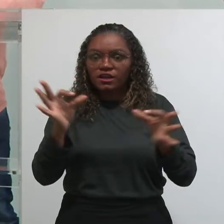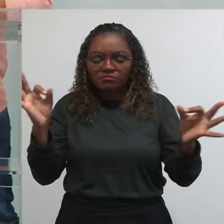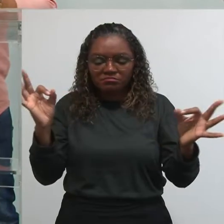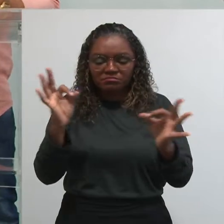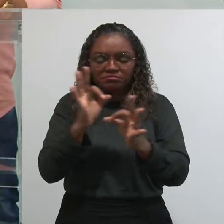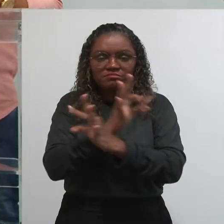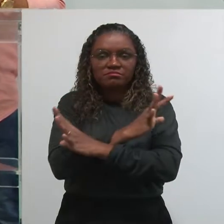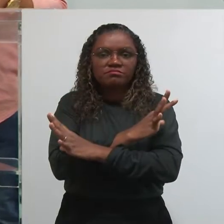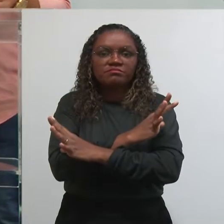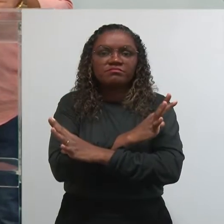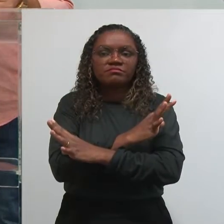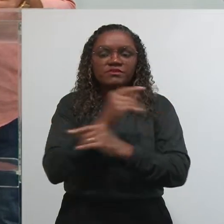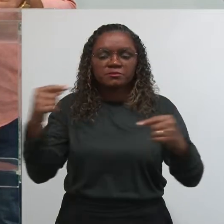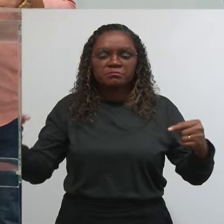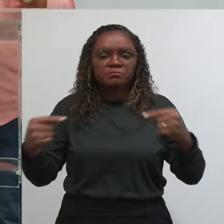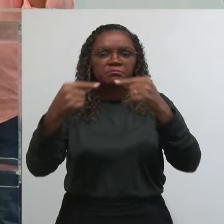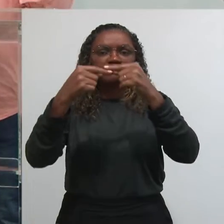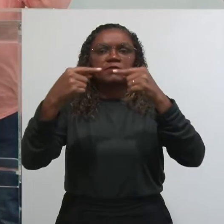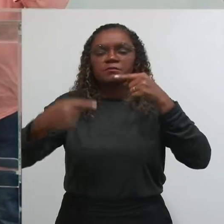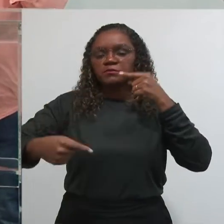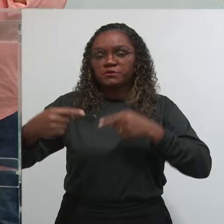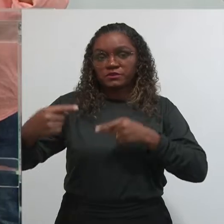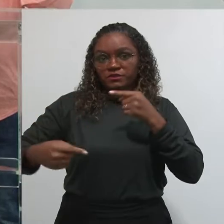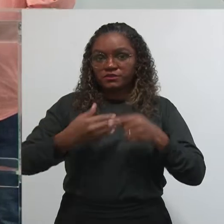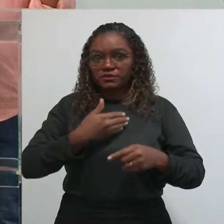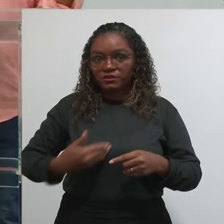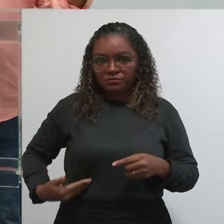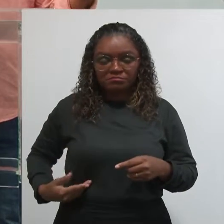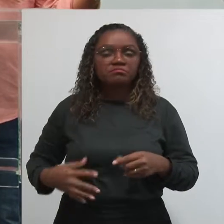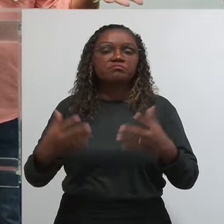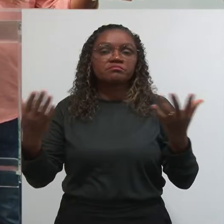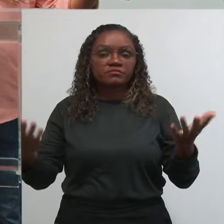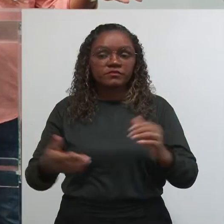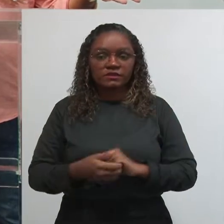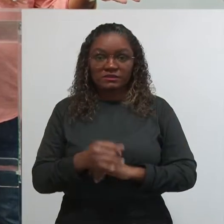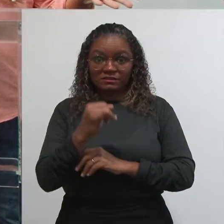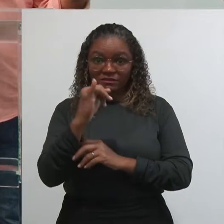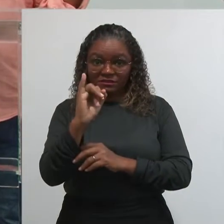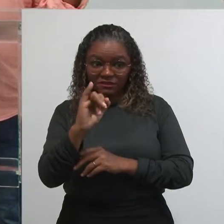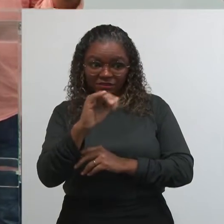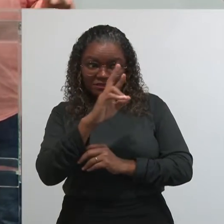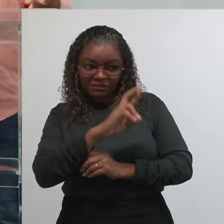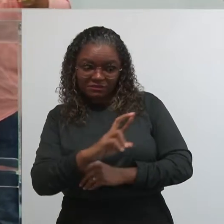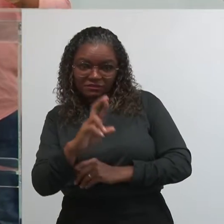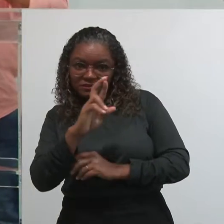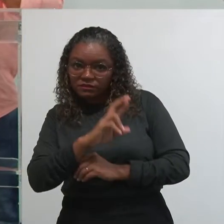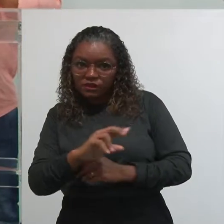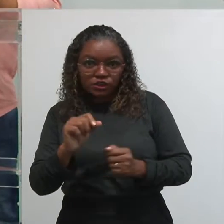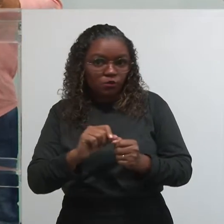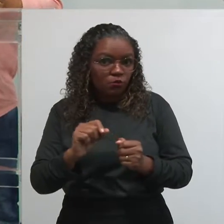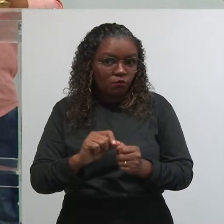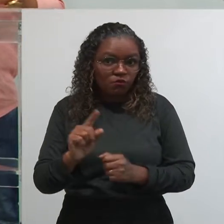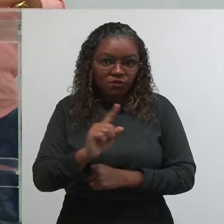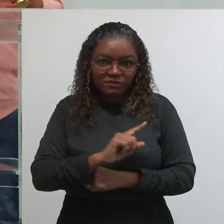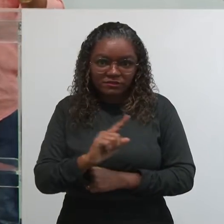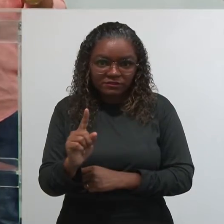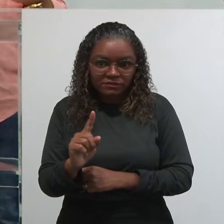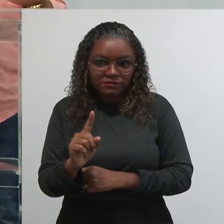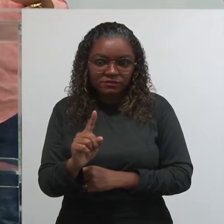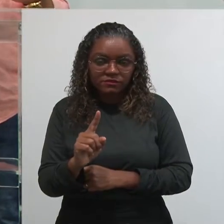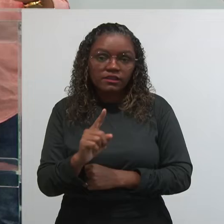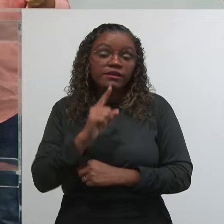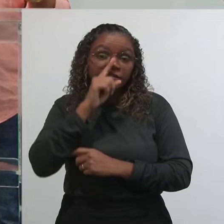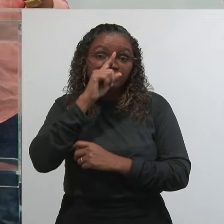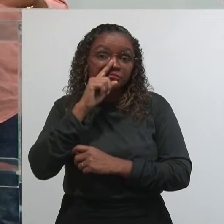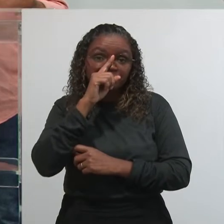política realmente funcionando como deveria. Caso você não faça esse monitoramento, caso esse monitoramento não ocorra, o